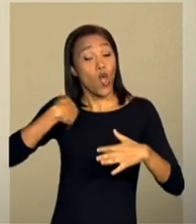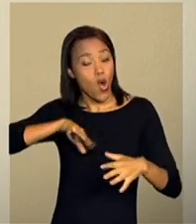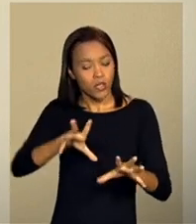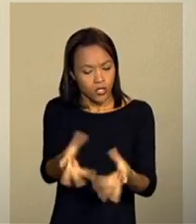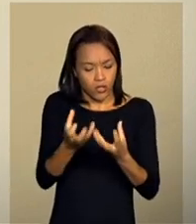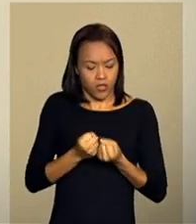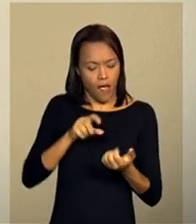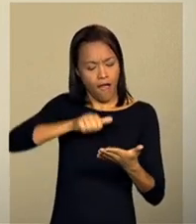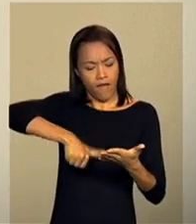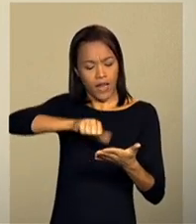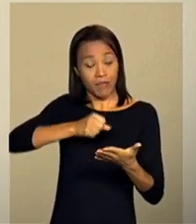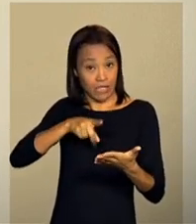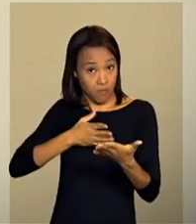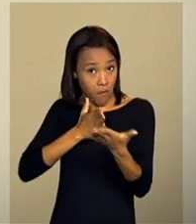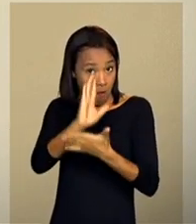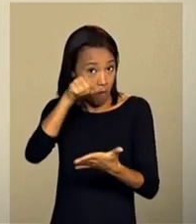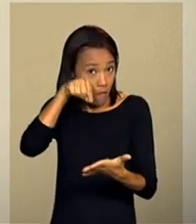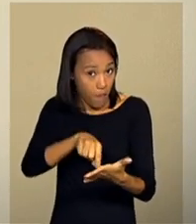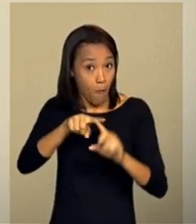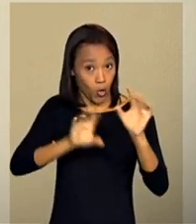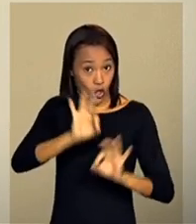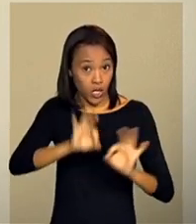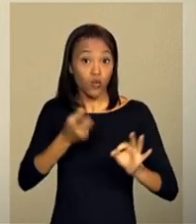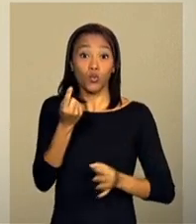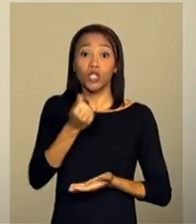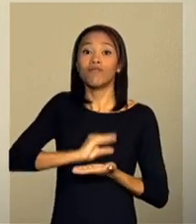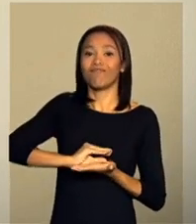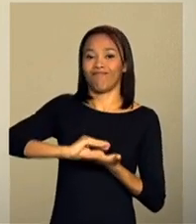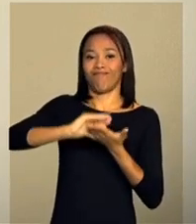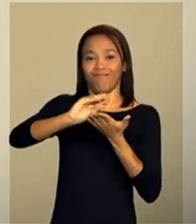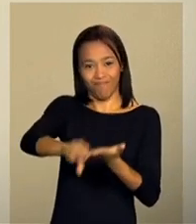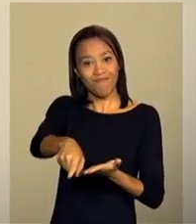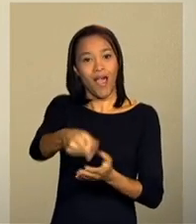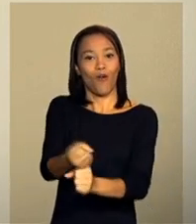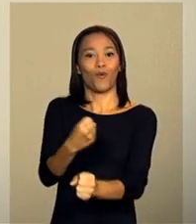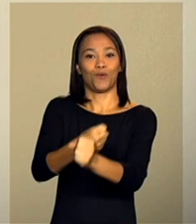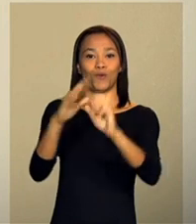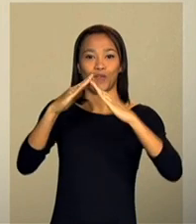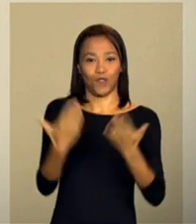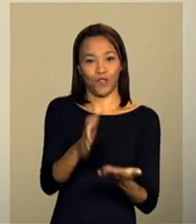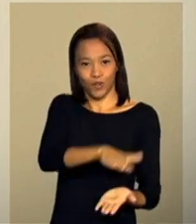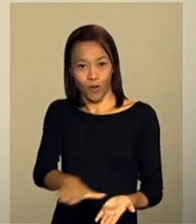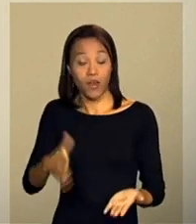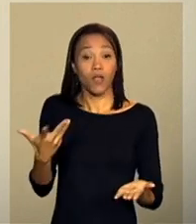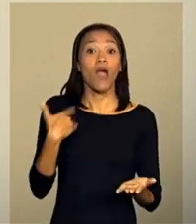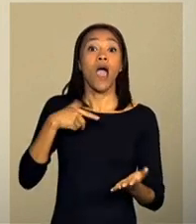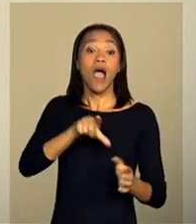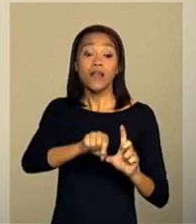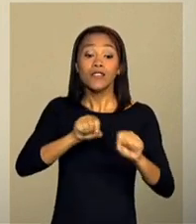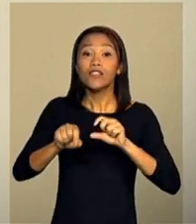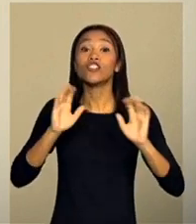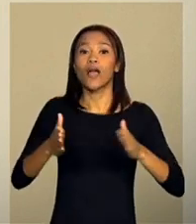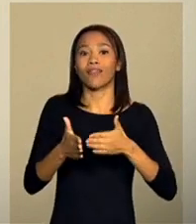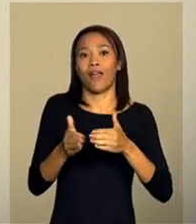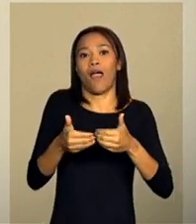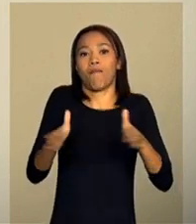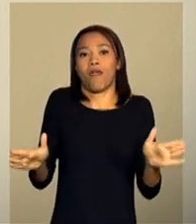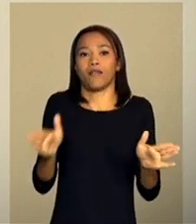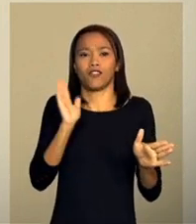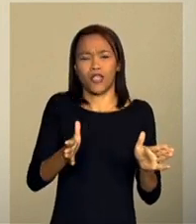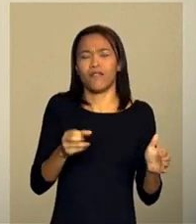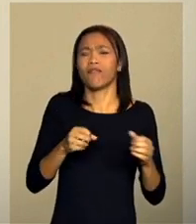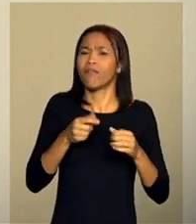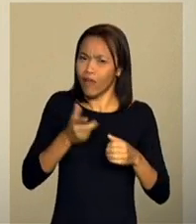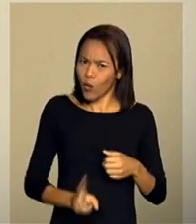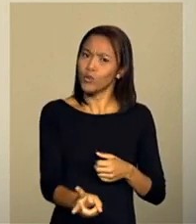e se ele for aprovado nós repassamos o dinheiro para construção da creche a seleção já está aberta e vai ficar